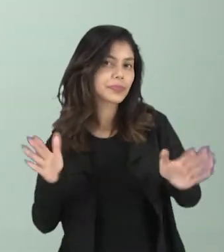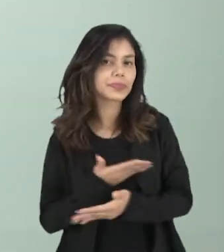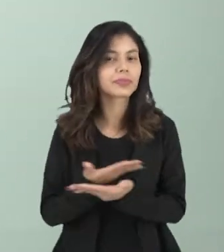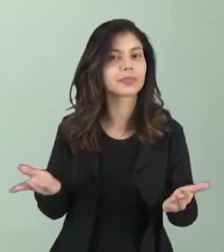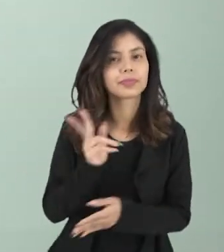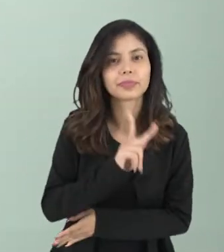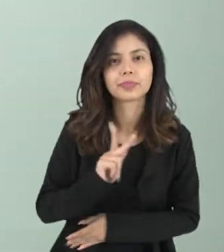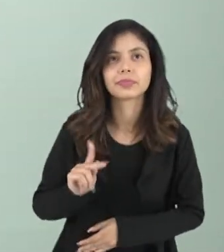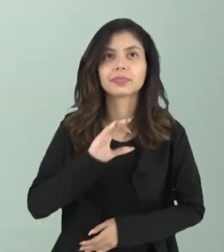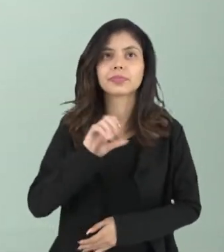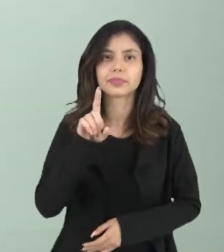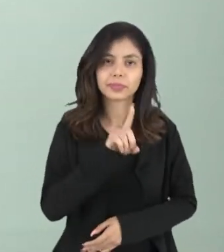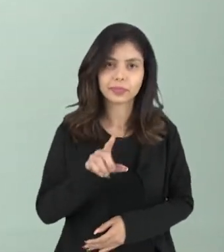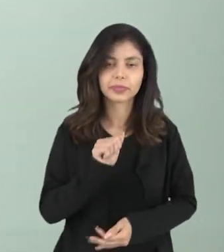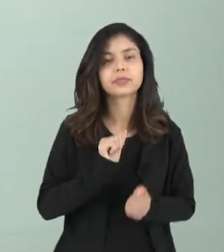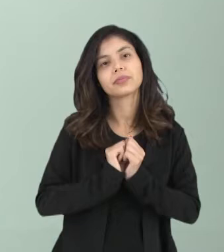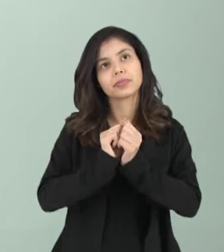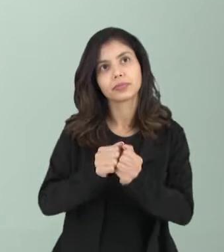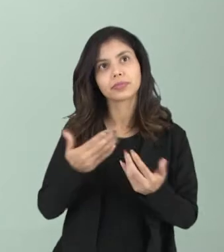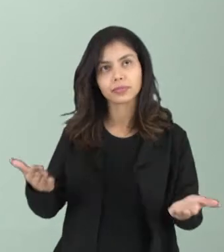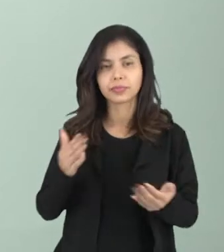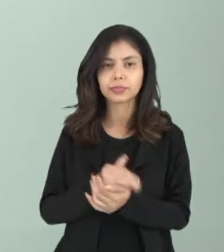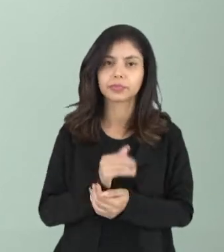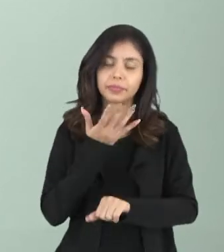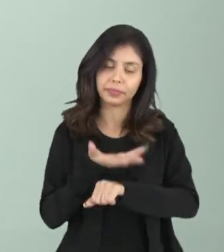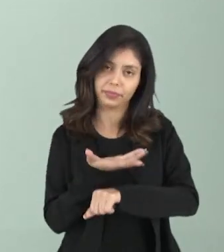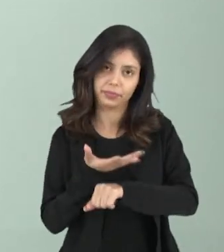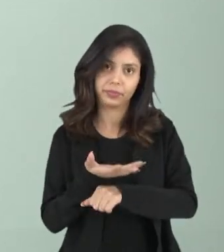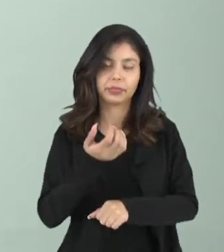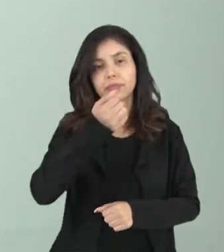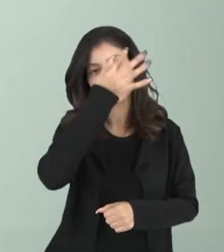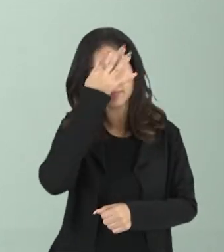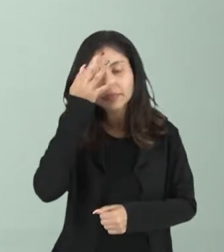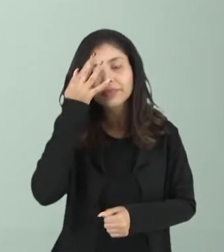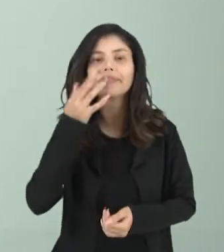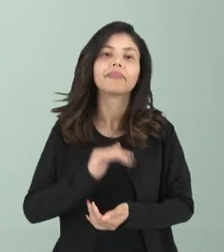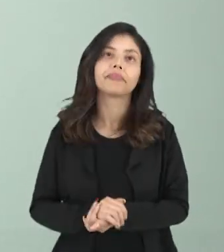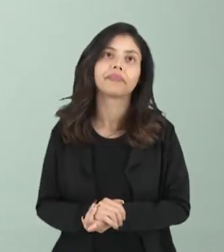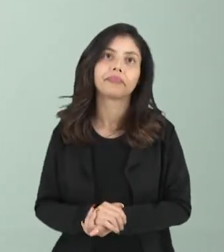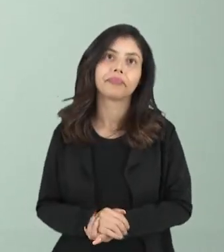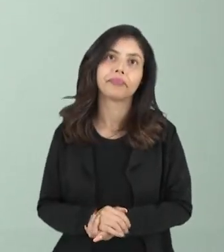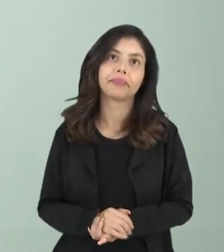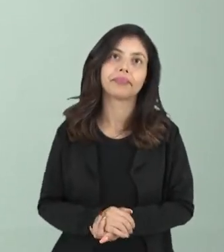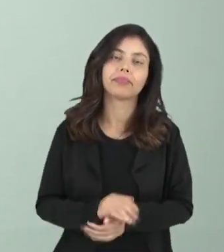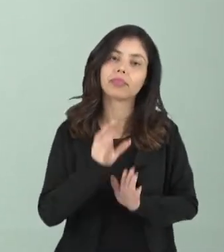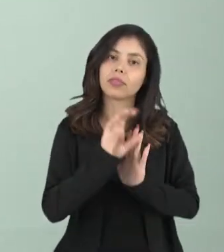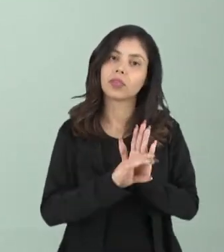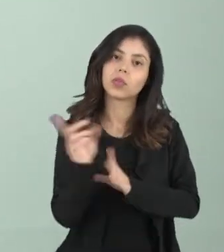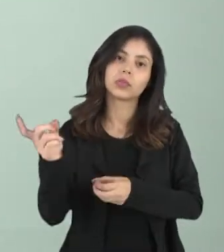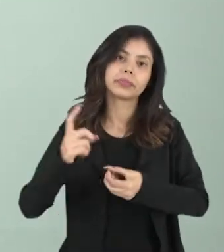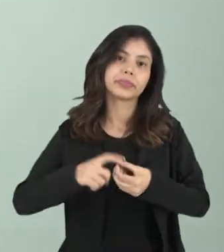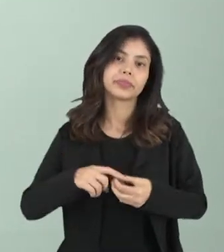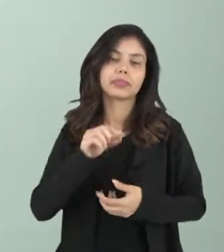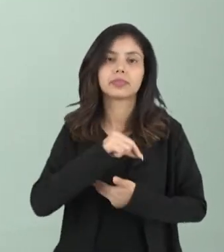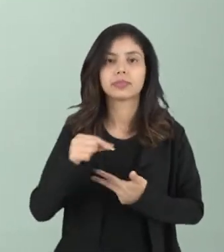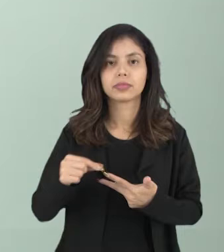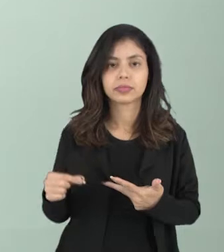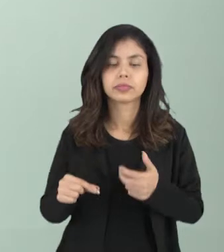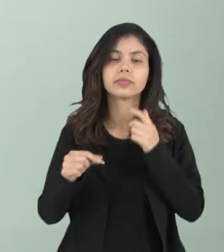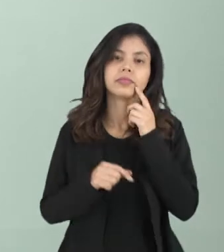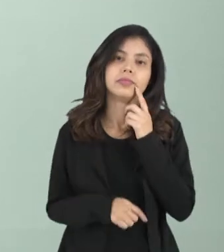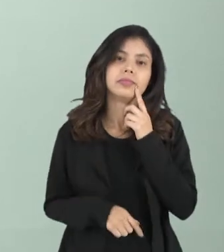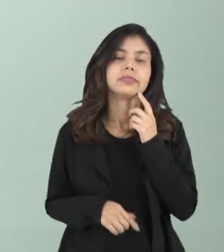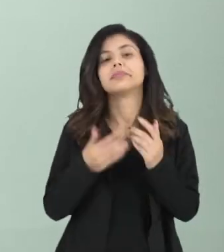Olá pessoal, sou o professor César, vou estar com vocês com a disciplina de filosofia. Estamos com conteúdos voltados para o